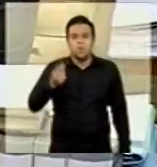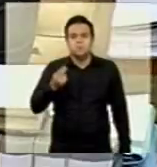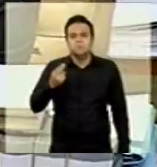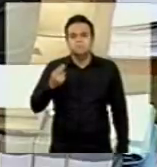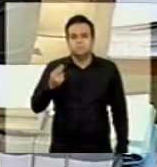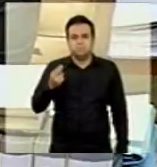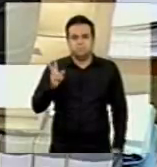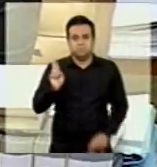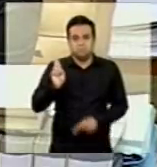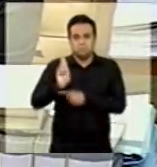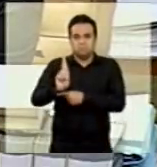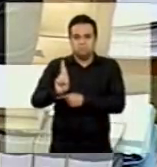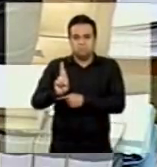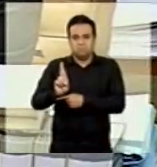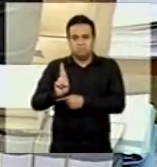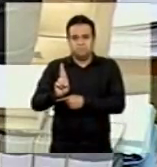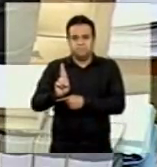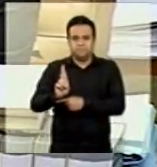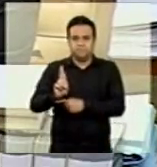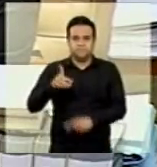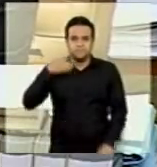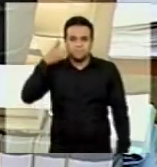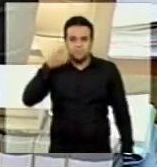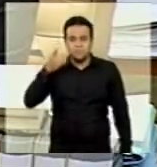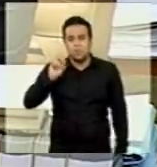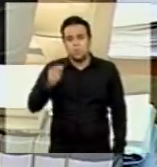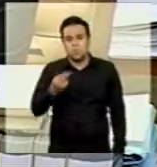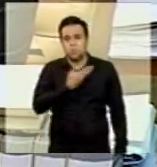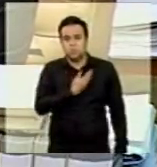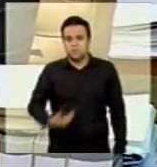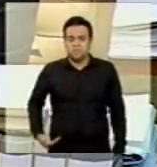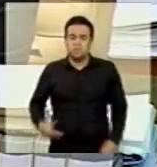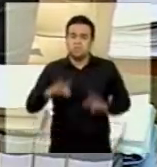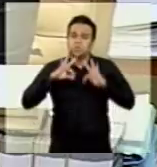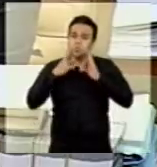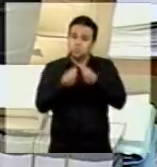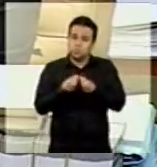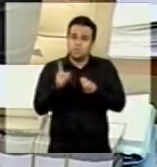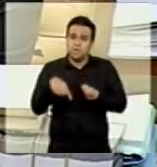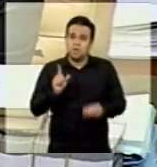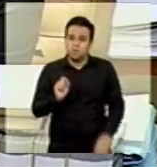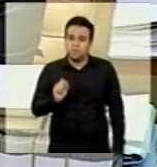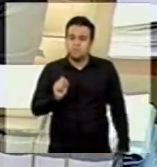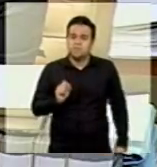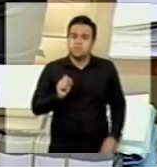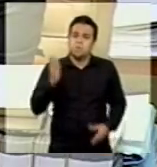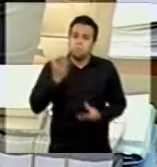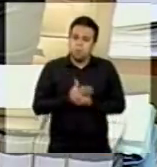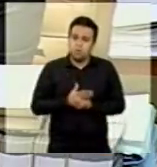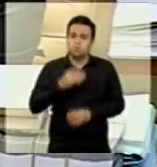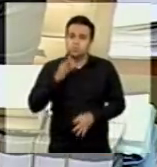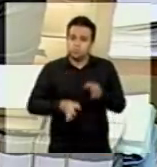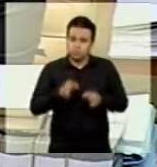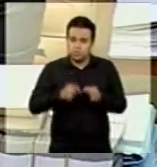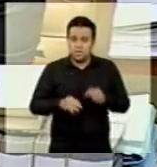representantes, não é, na Câmara dos Deputados ou governadores, todos são processados e julgados nas infrações